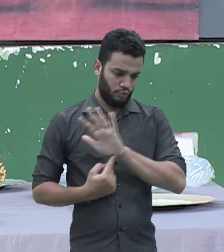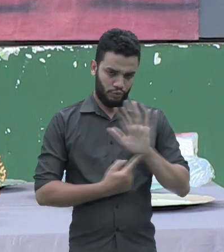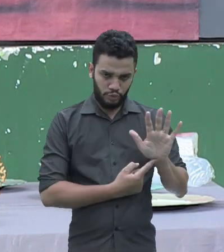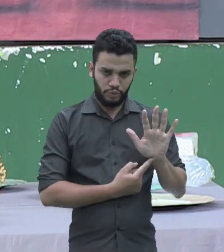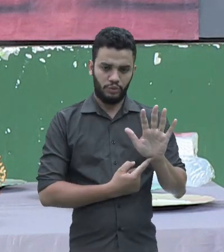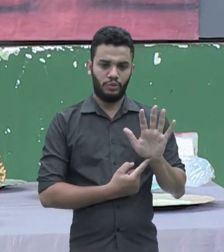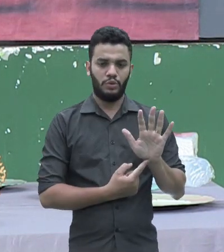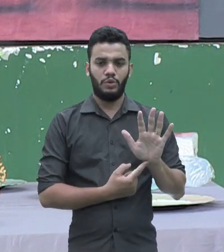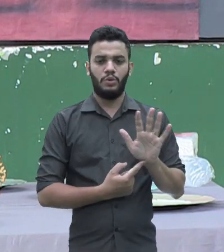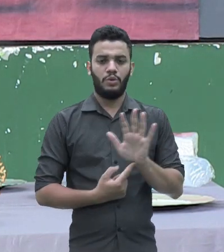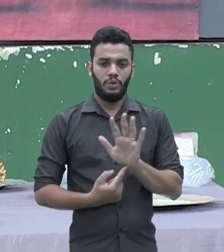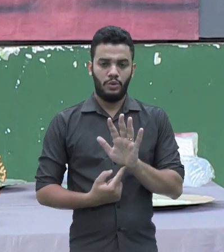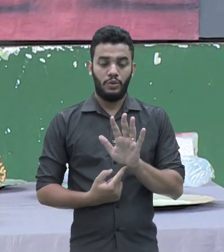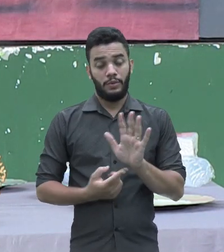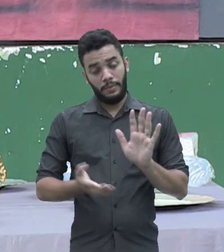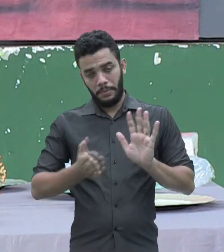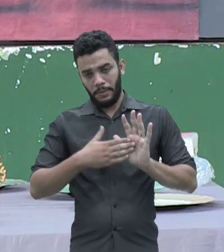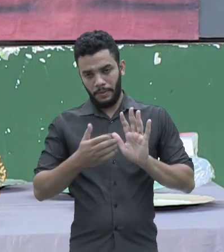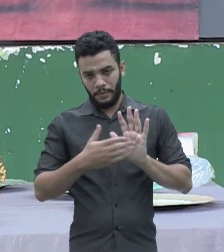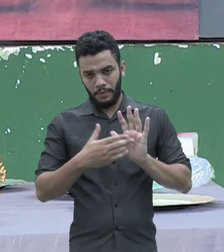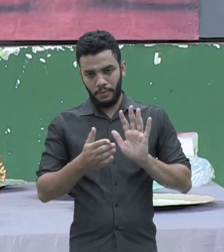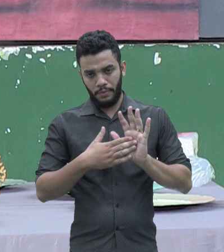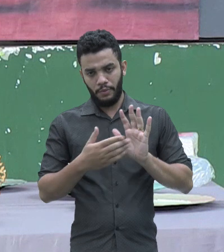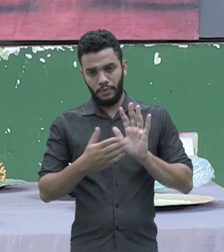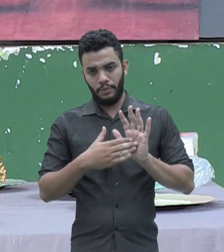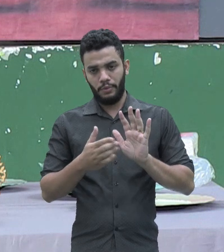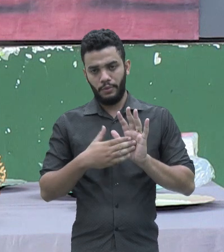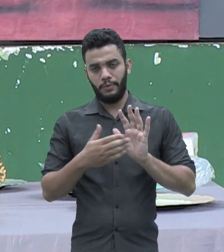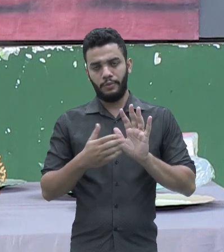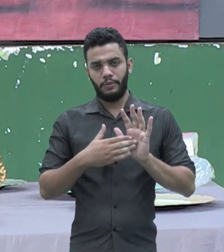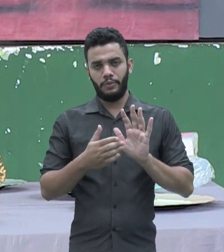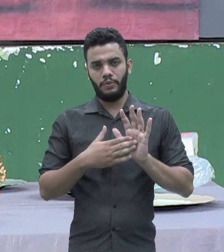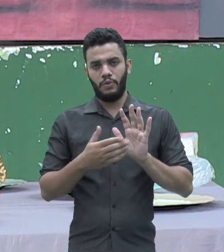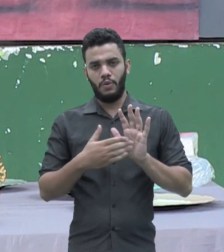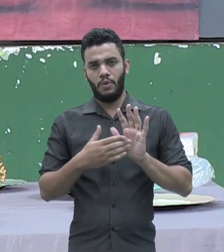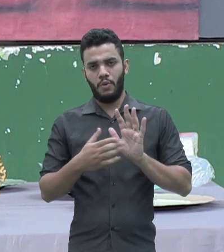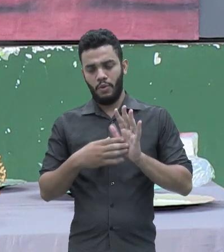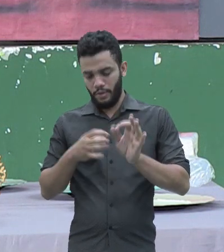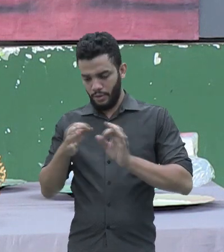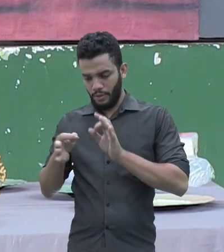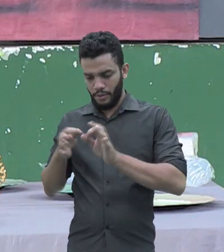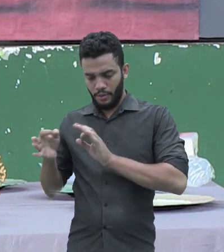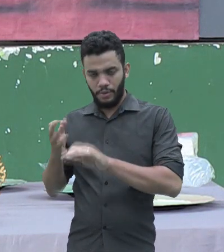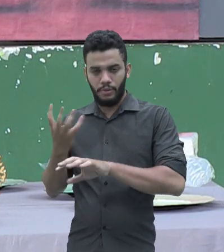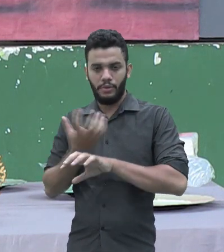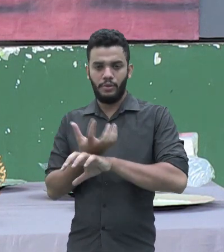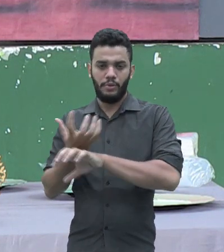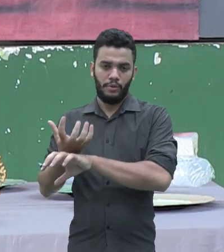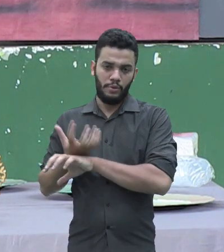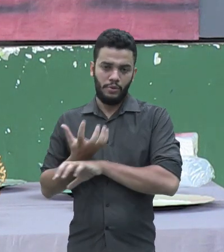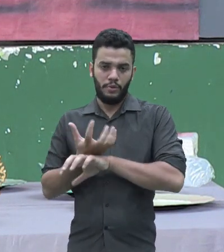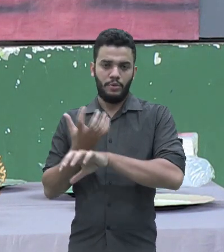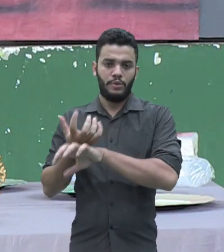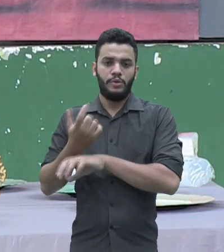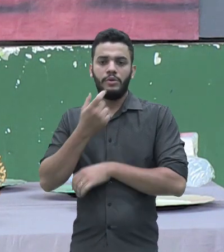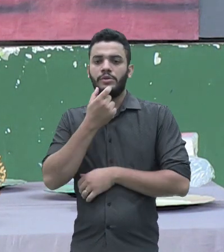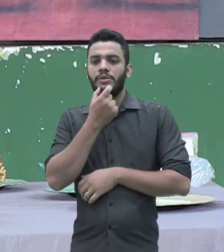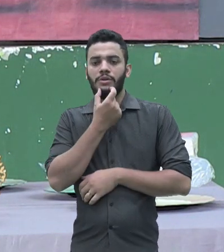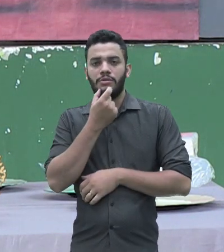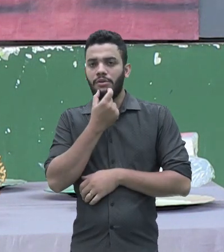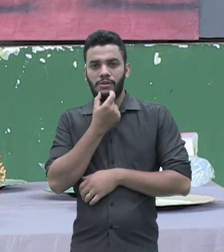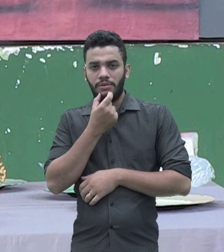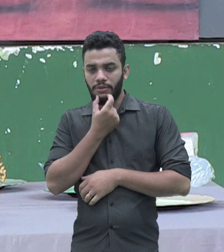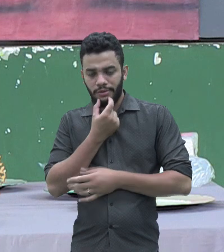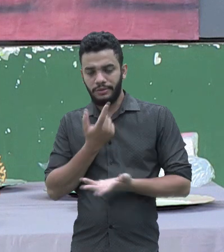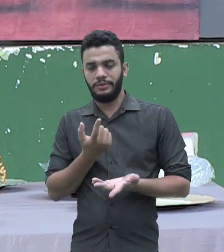Quero deixar claro que esse projeto foi realizado através das disciplinas de English Language, língua inglesa, ensino